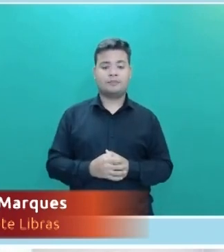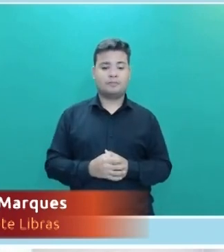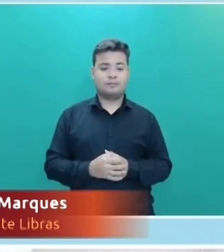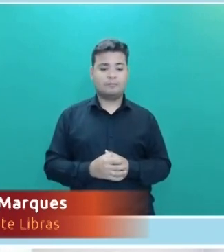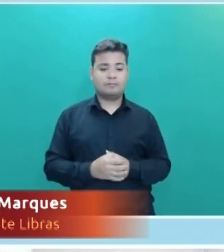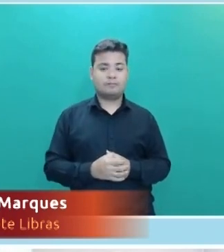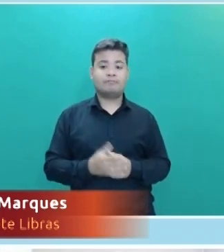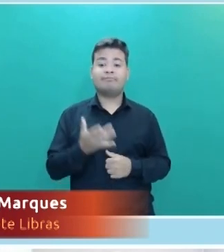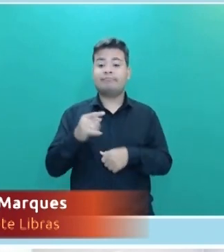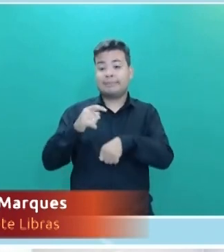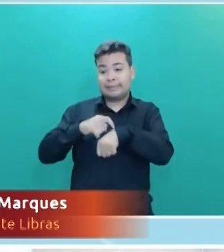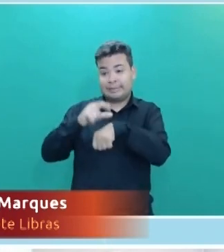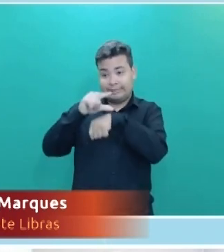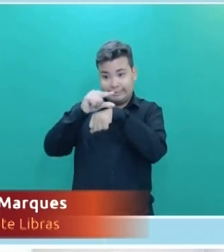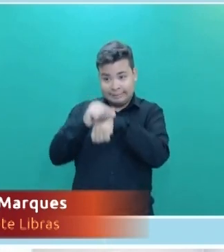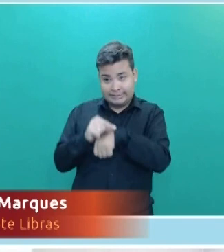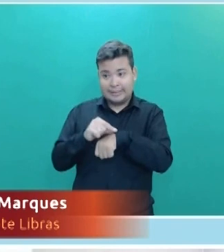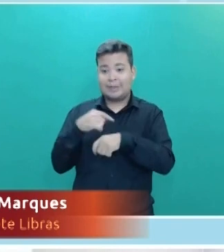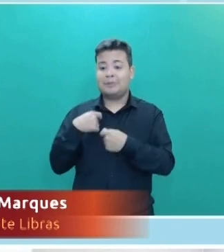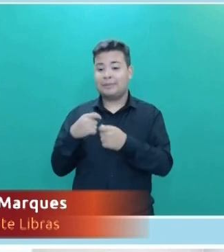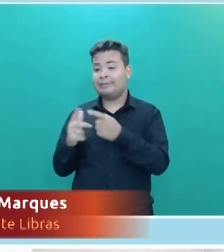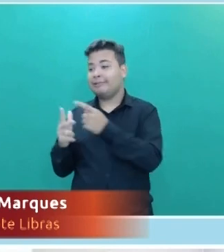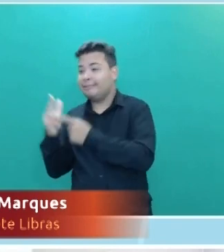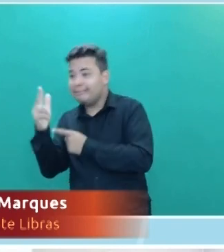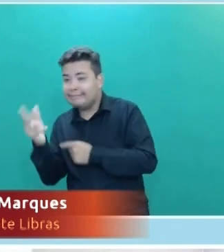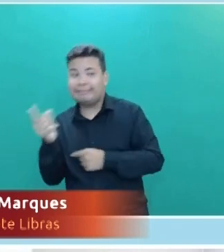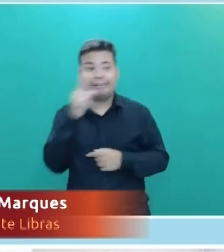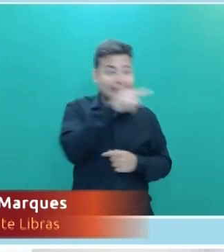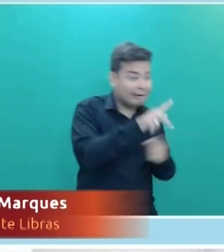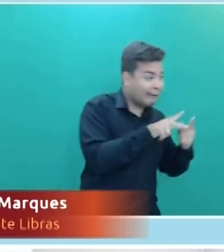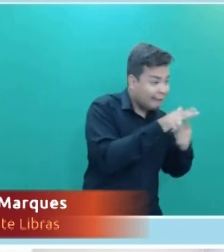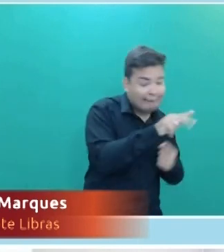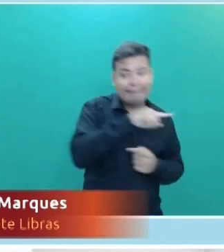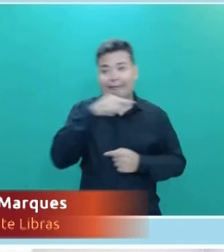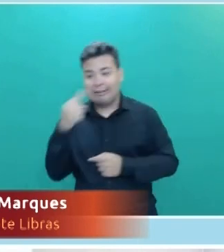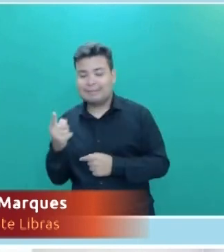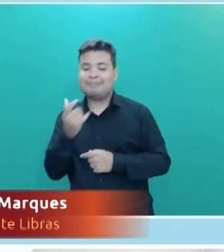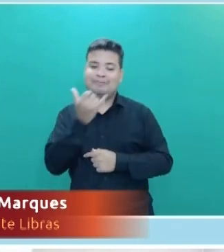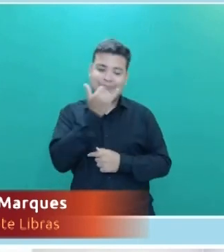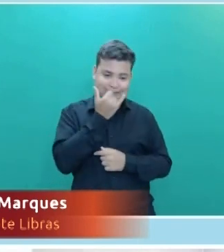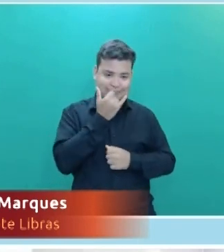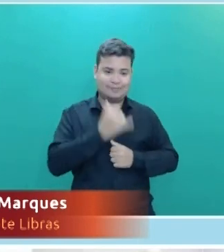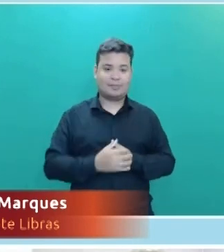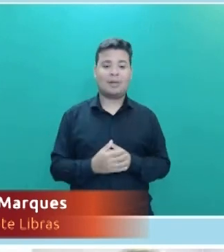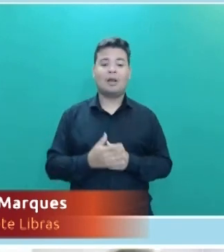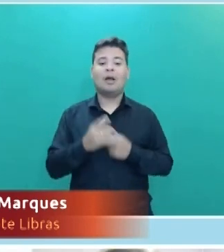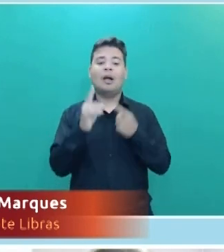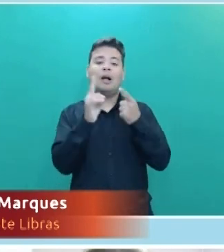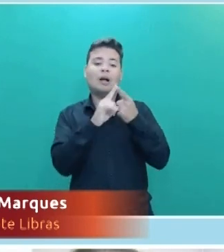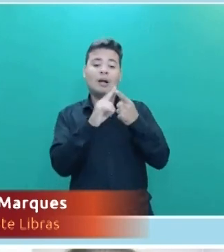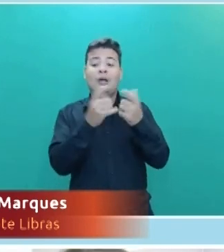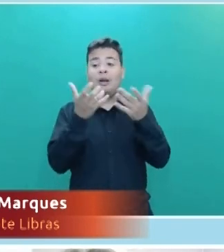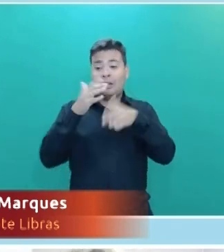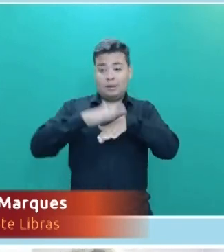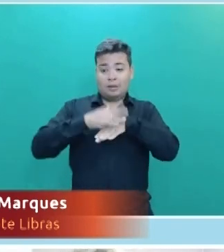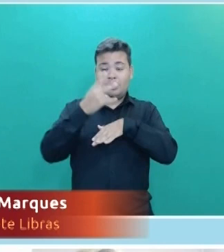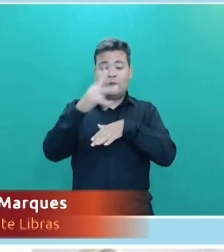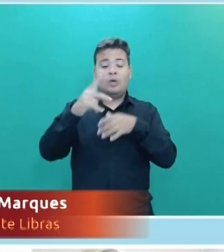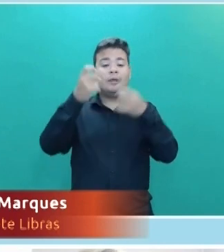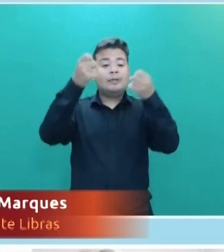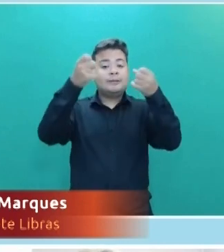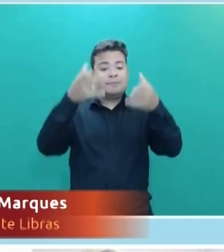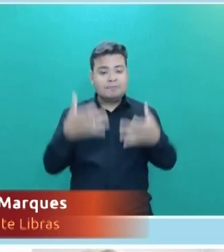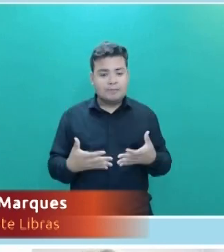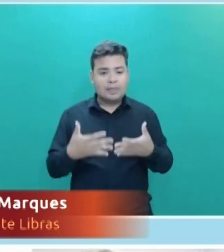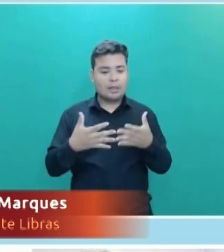não sempre é curto, né? Eu tenho que ficar interrompendo vocês. Peço desculpa novamente. Rosana, queria que você só complementasse essa questão da punibilidade penal e que